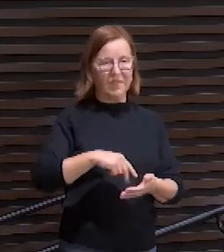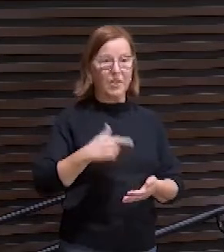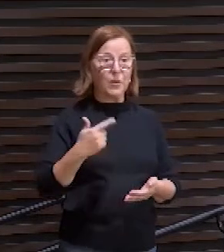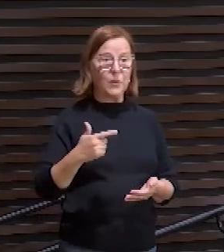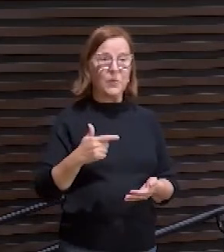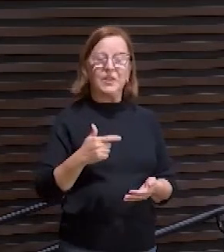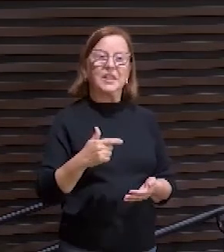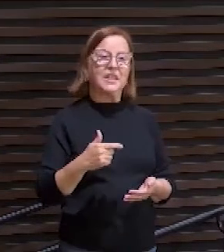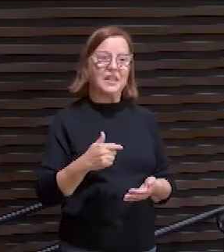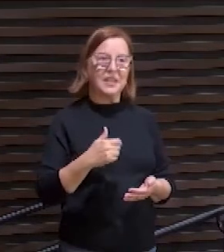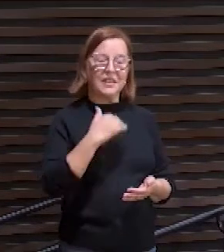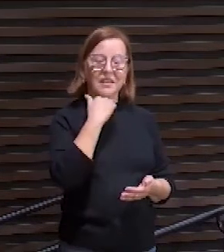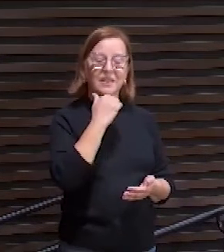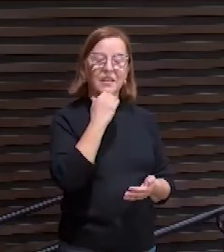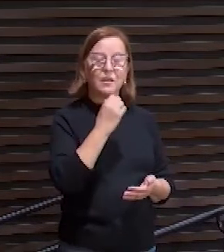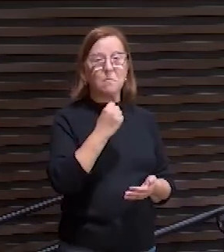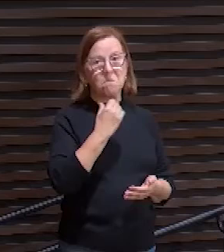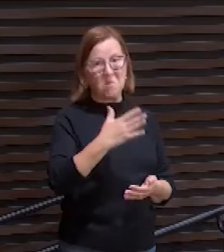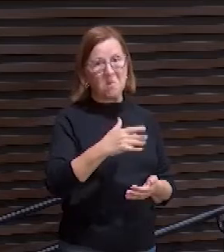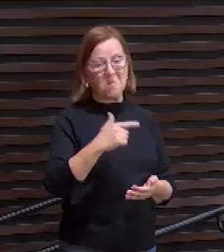não há nenhum sequer.